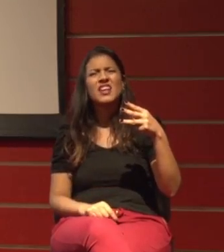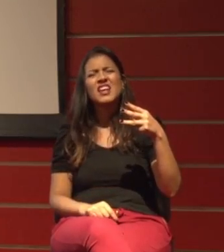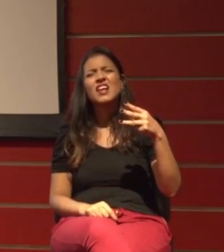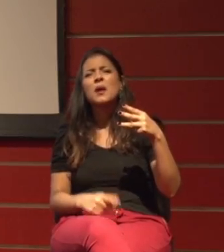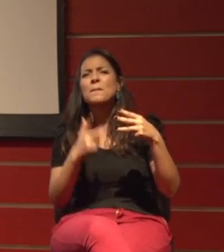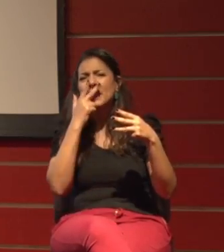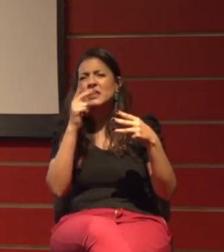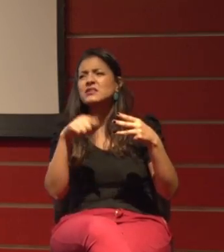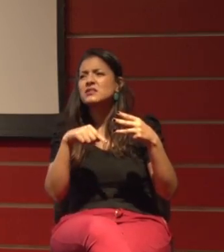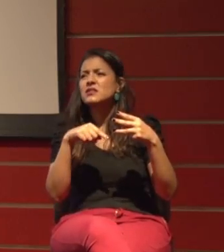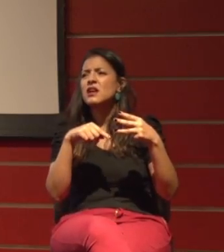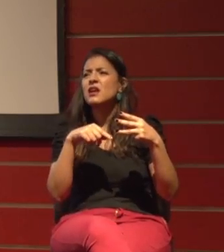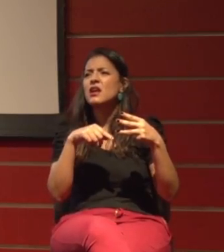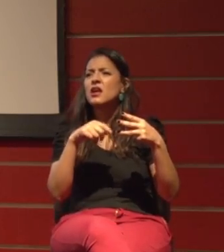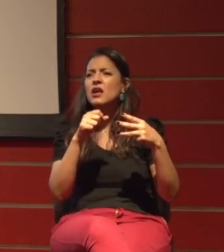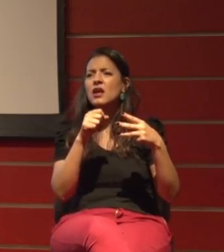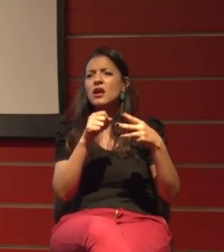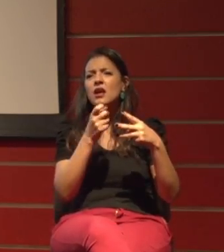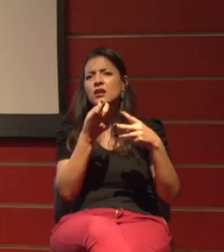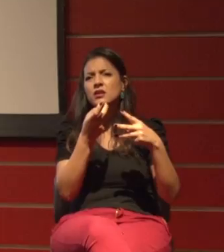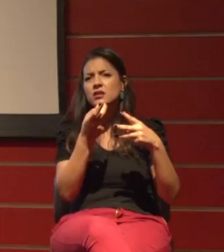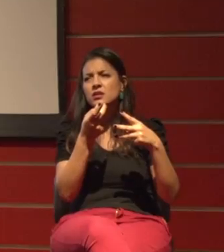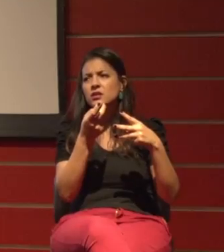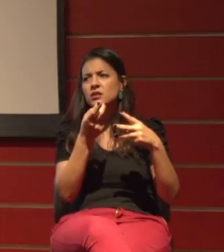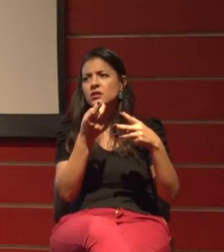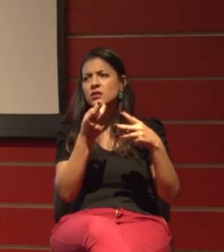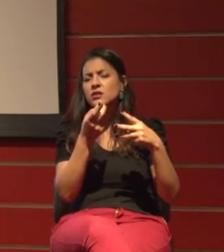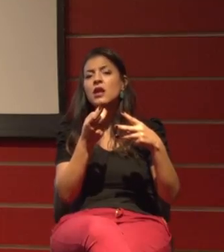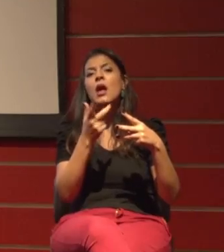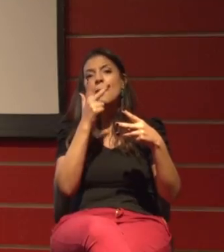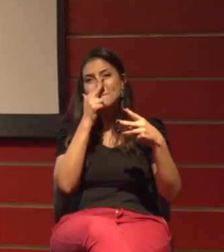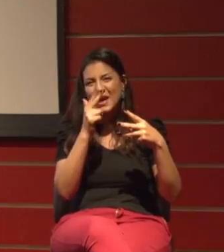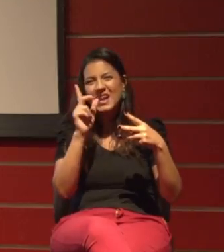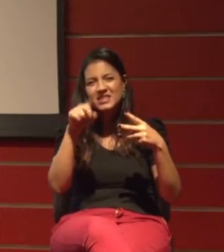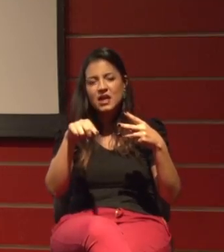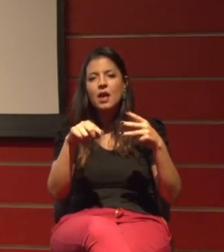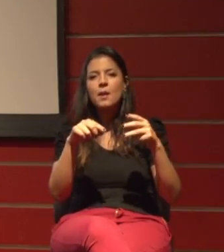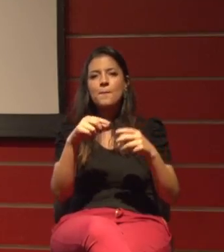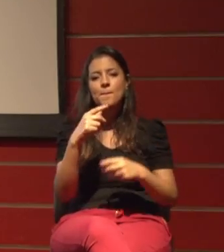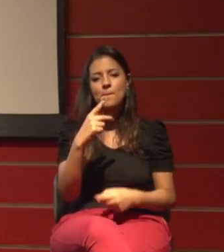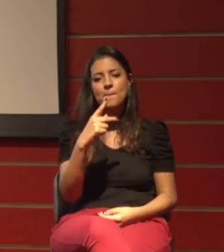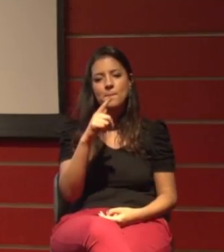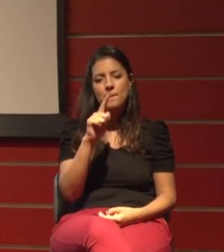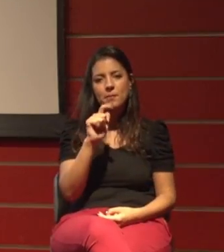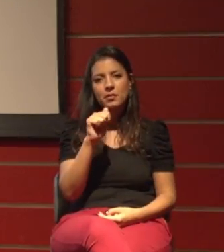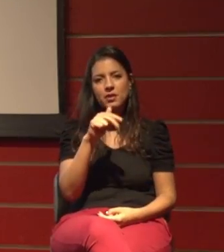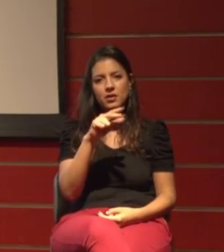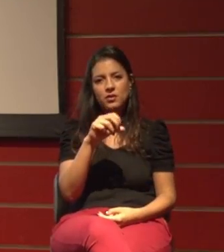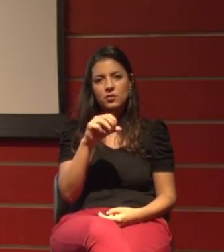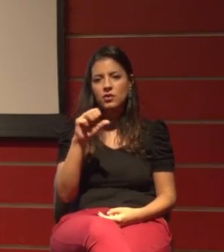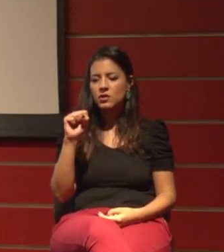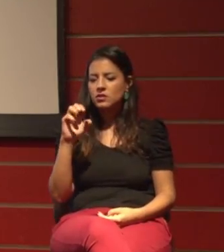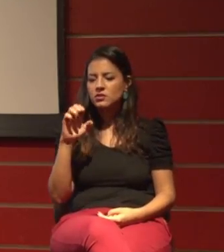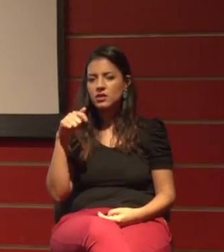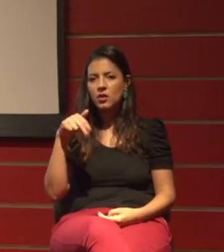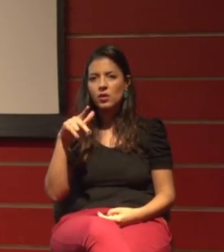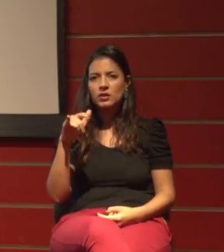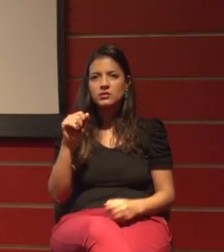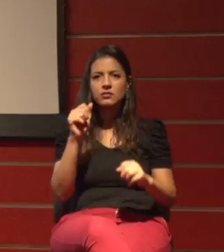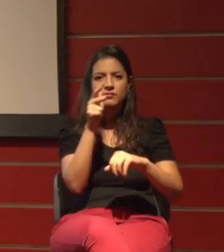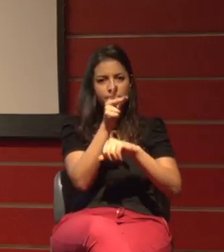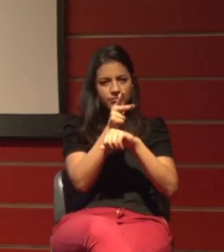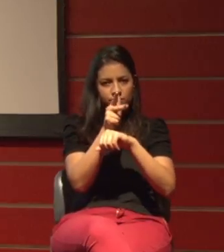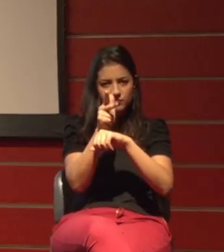fala contínua oi oi um plano sequência exatamente em que ele segue a vida são dois